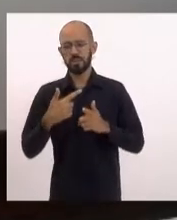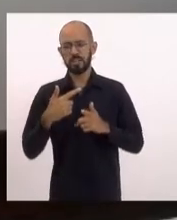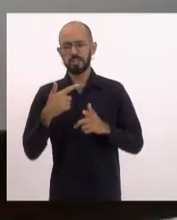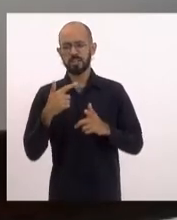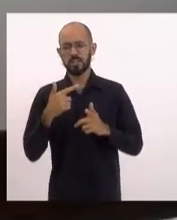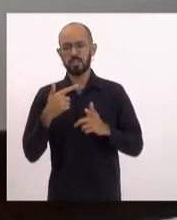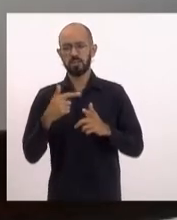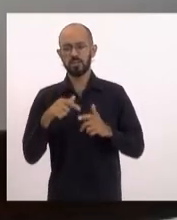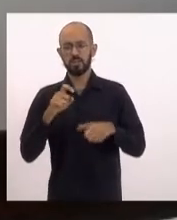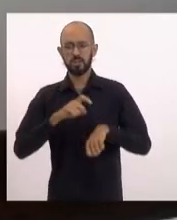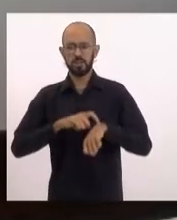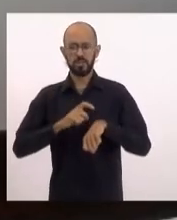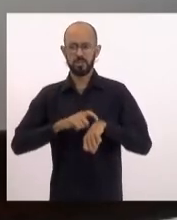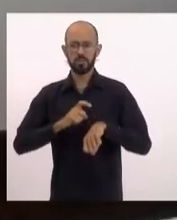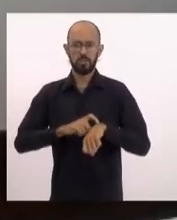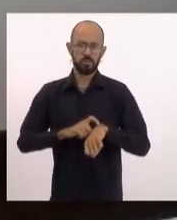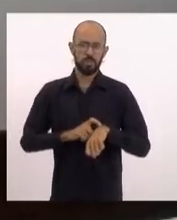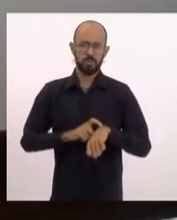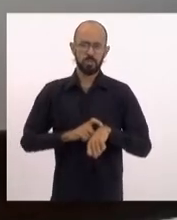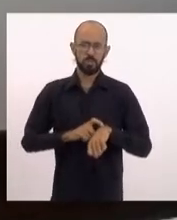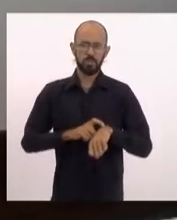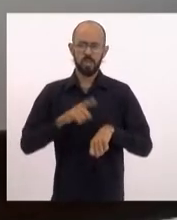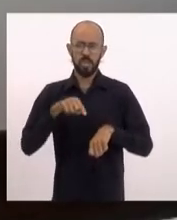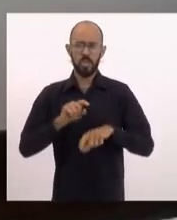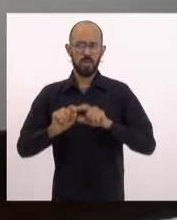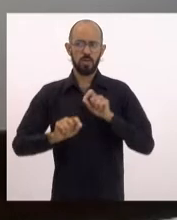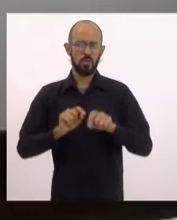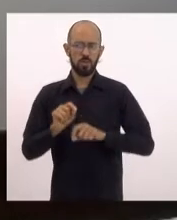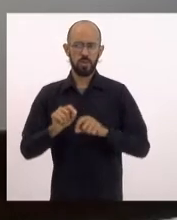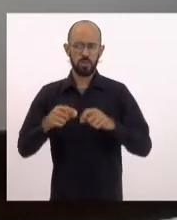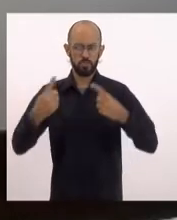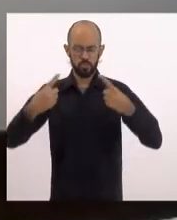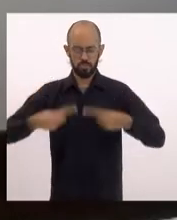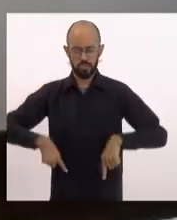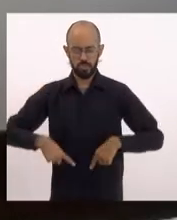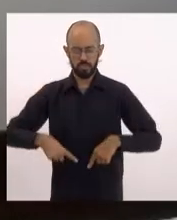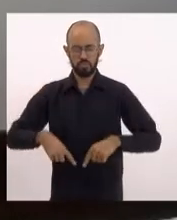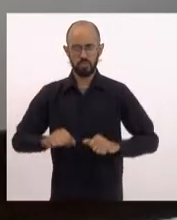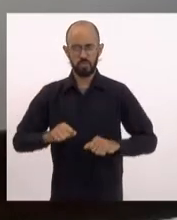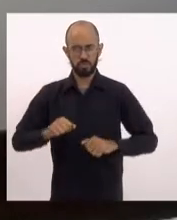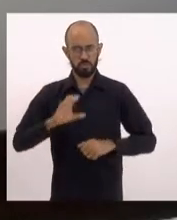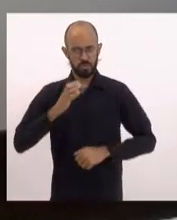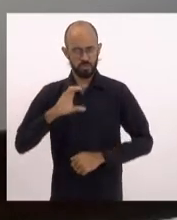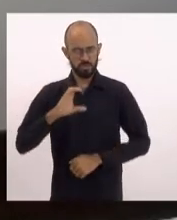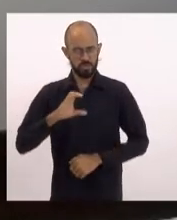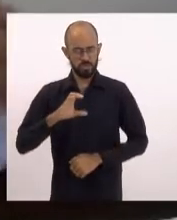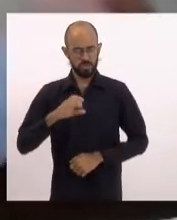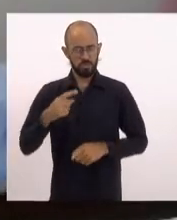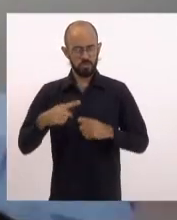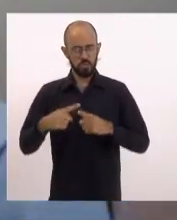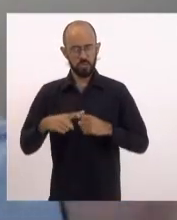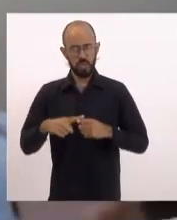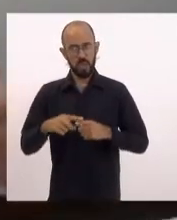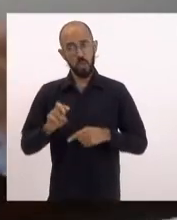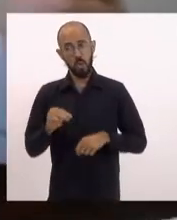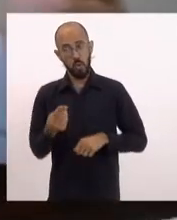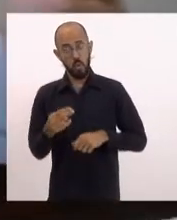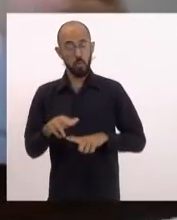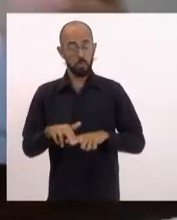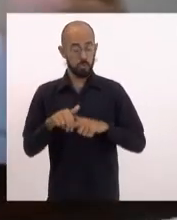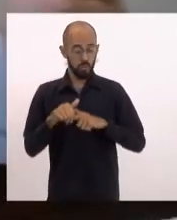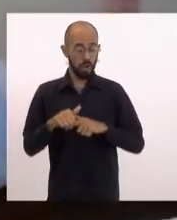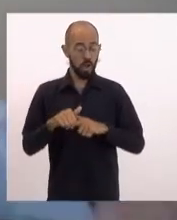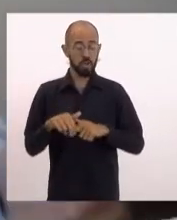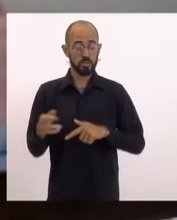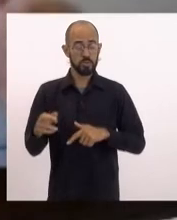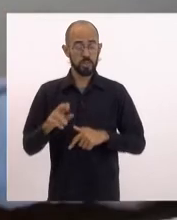que nós estamos vivendo no Brasil é um momento que tem sido um grande desafio para a ciência, porque seja em função das